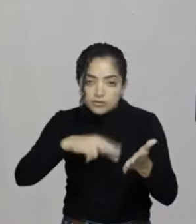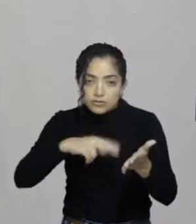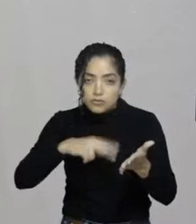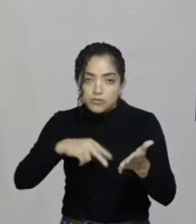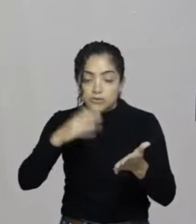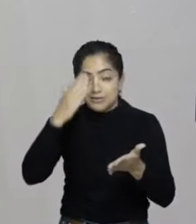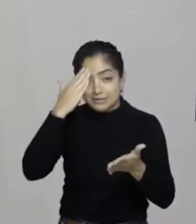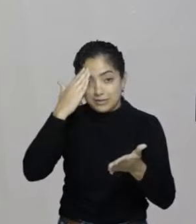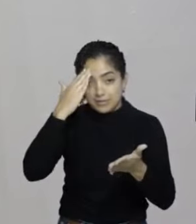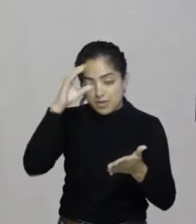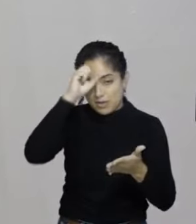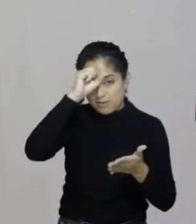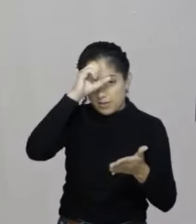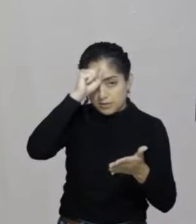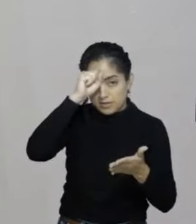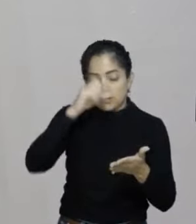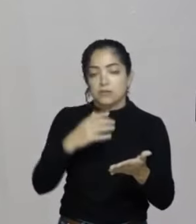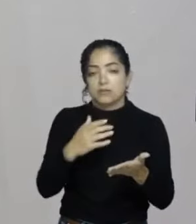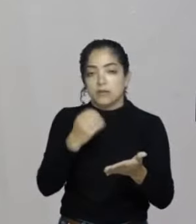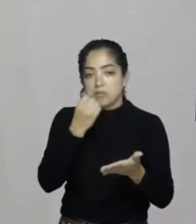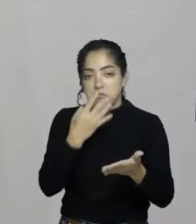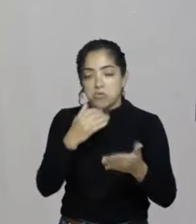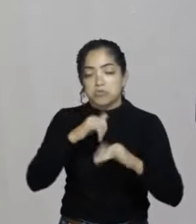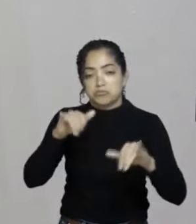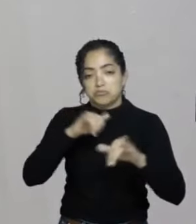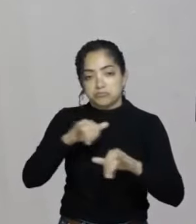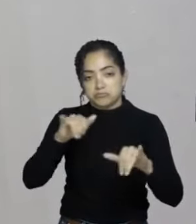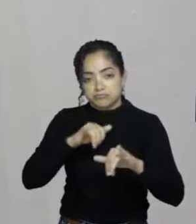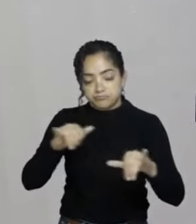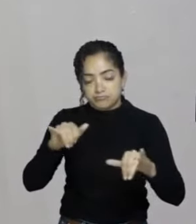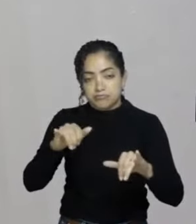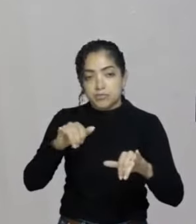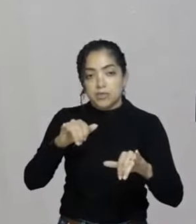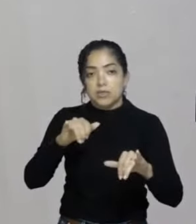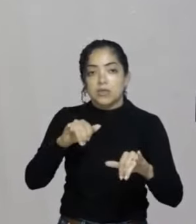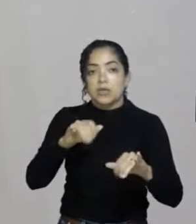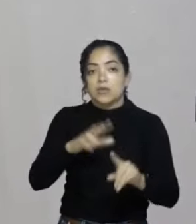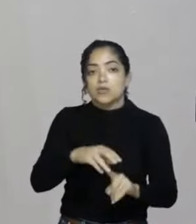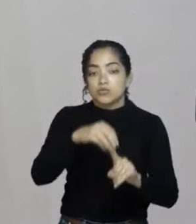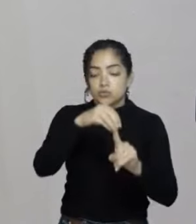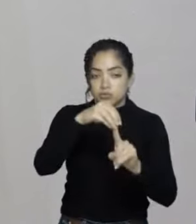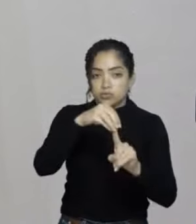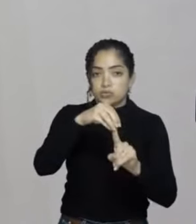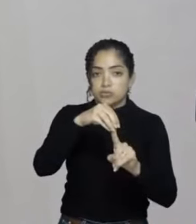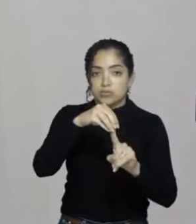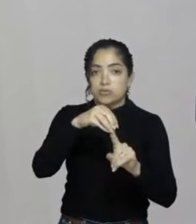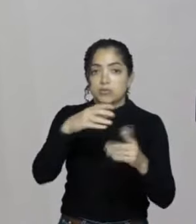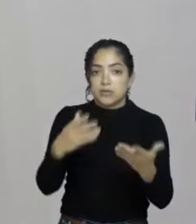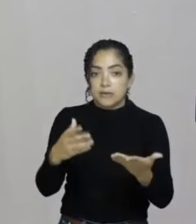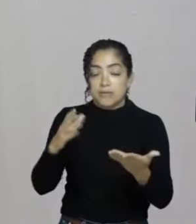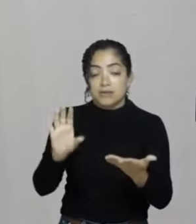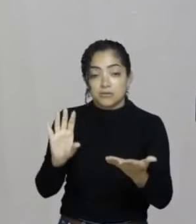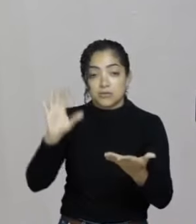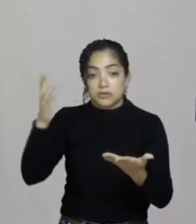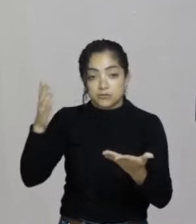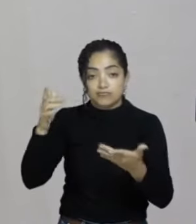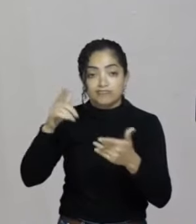uma notícia boa para o Estado de Santa Catarina que é o estado referência aqui mas obviamente é um colapso uma barbaridade que acontece